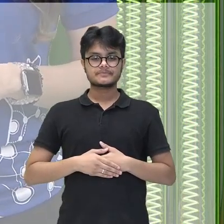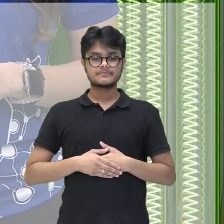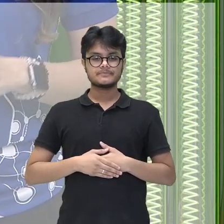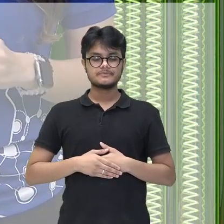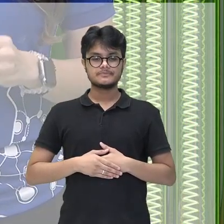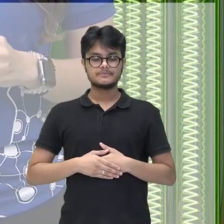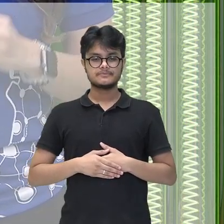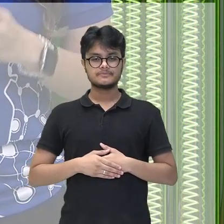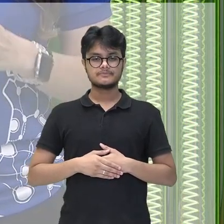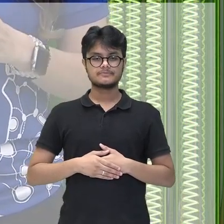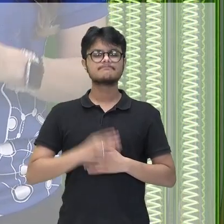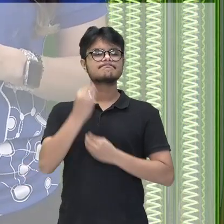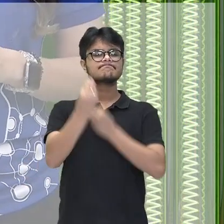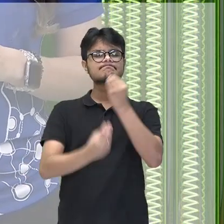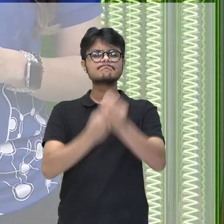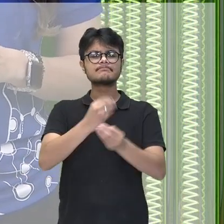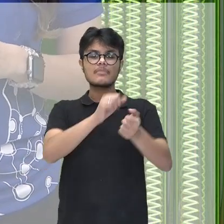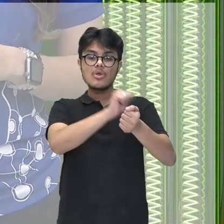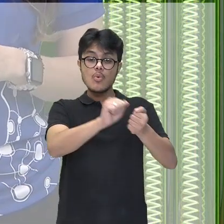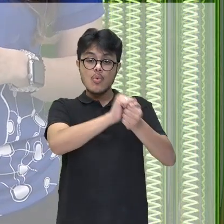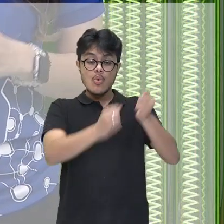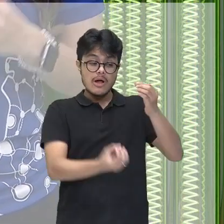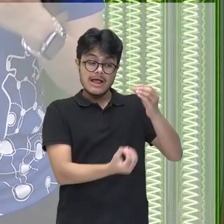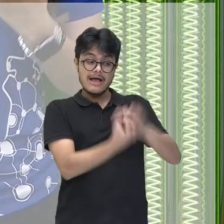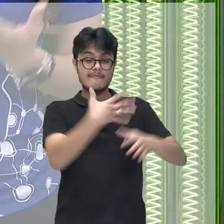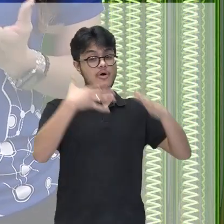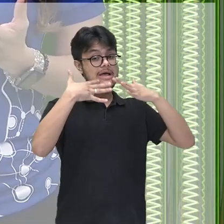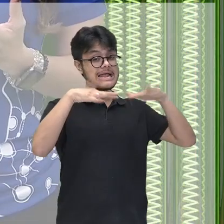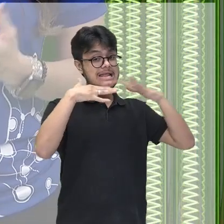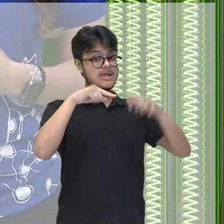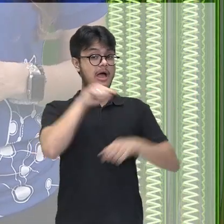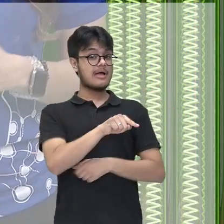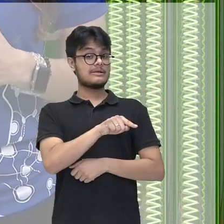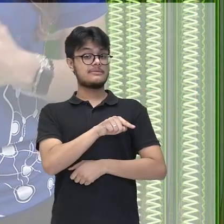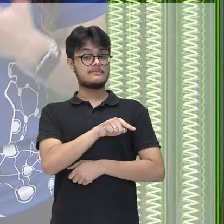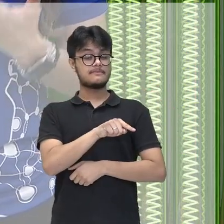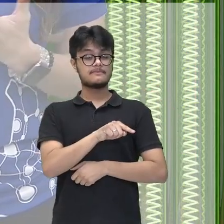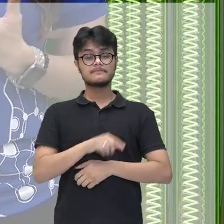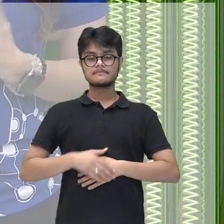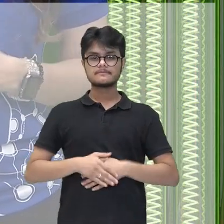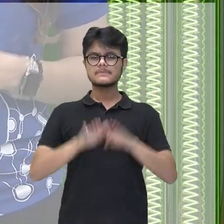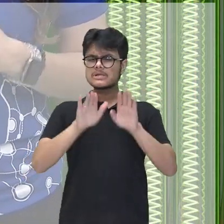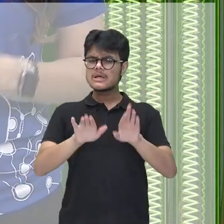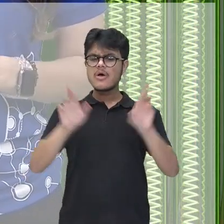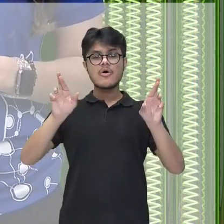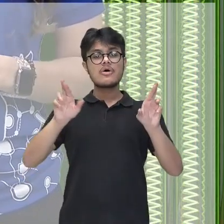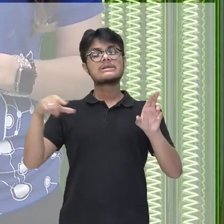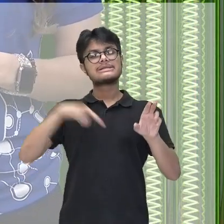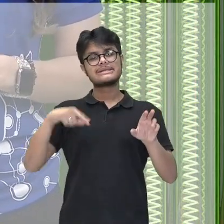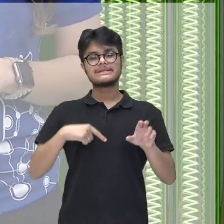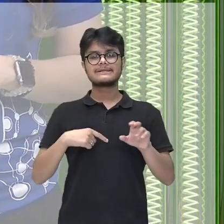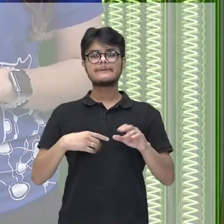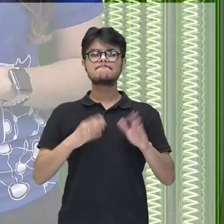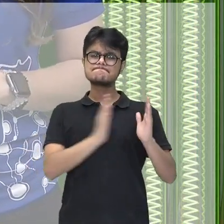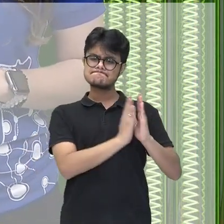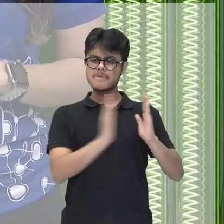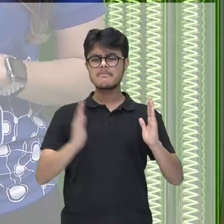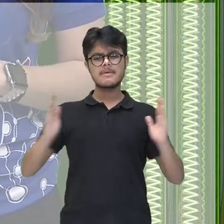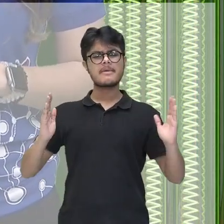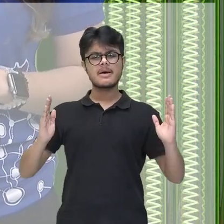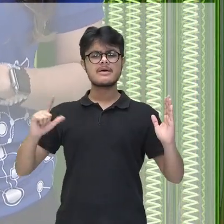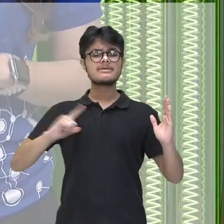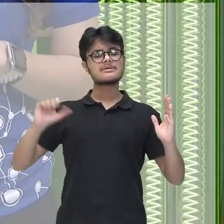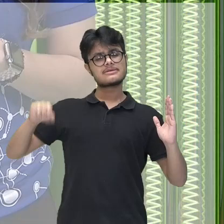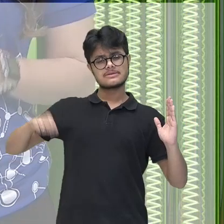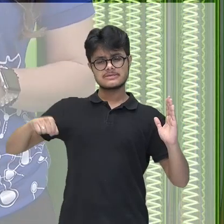ver o processo de formação do carvão mineral. E esse processo ele é dividido em várias etapas, certo? Então,